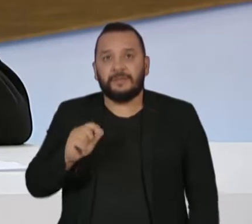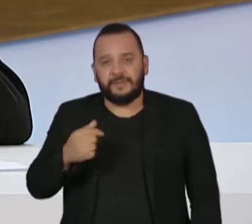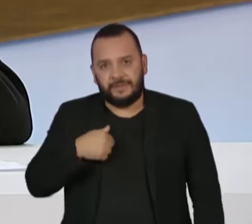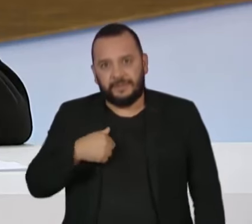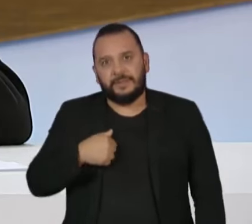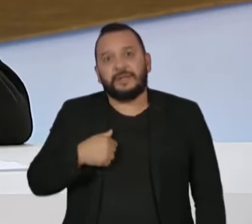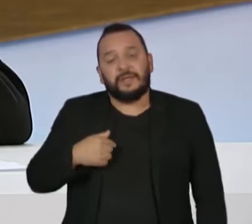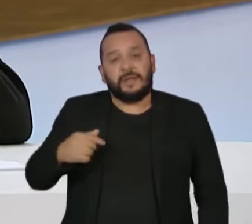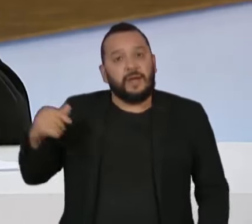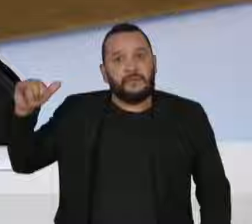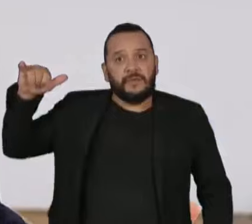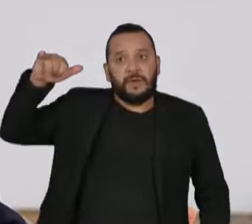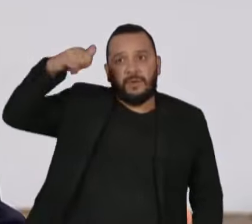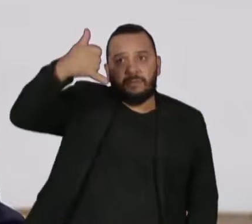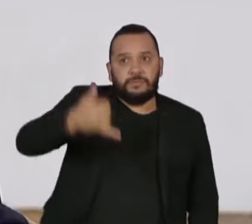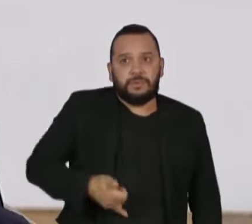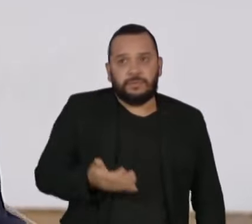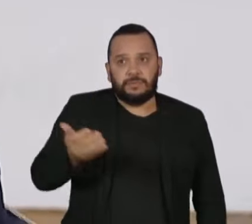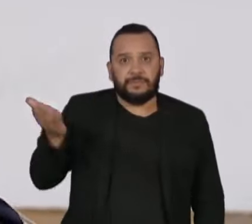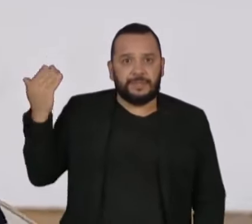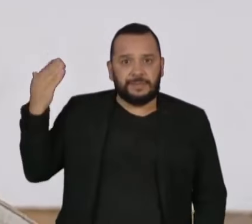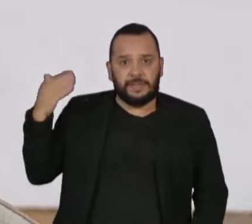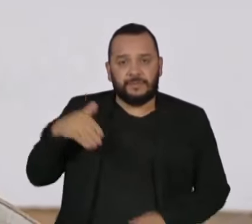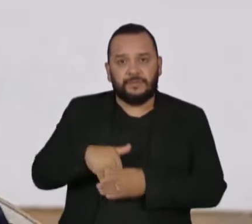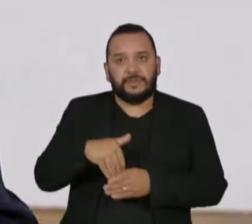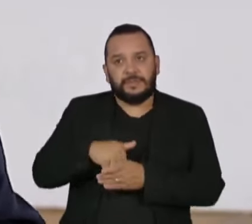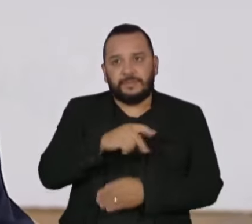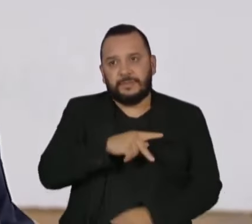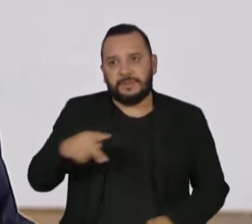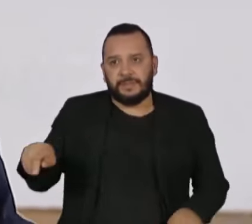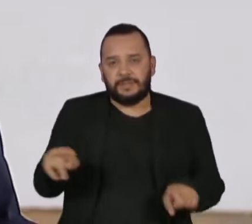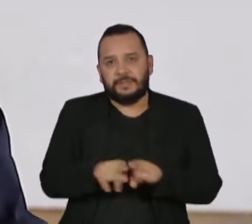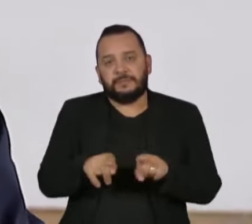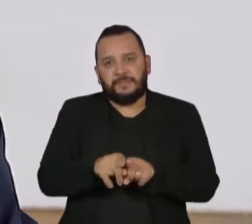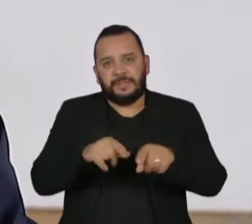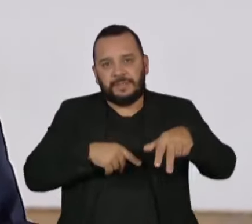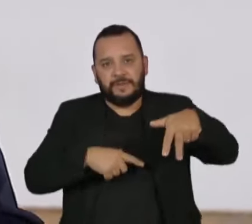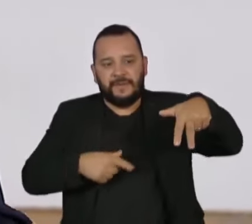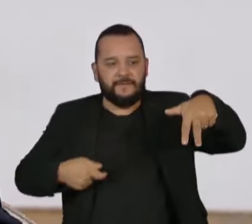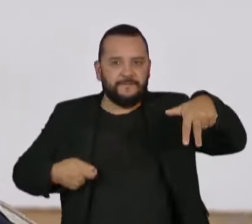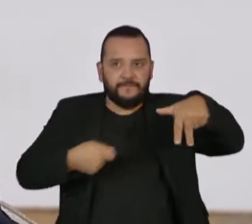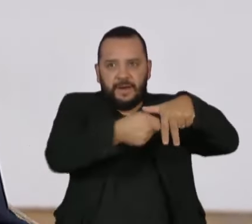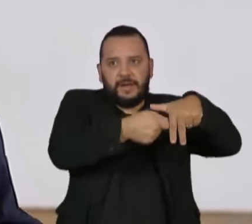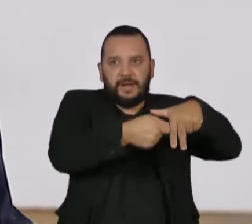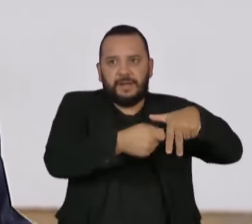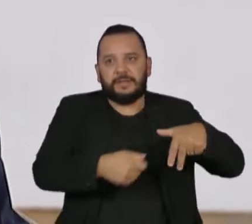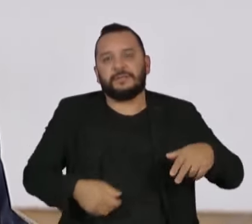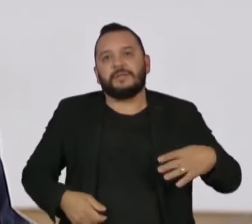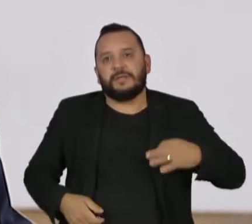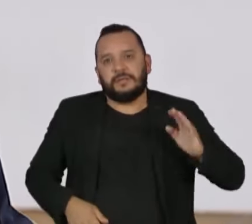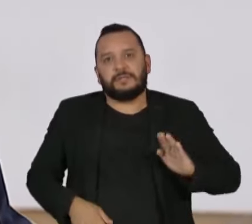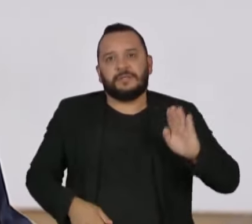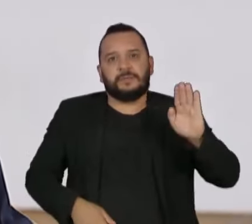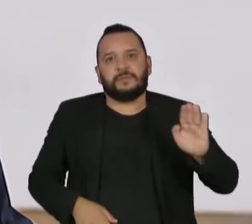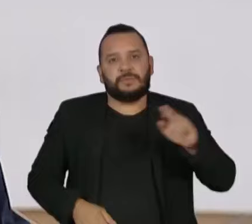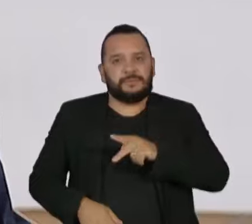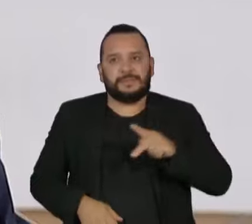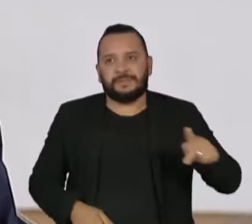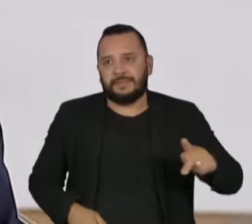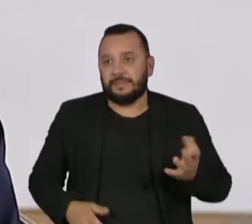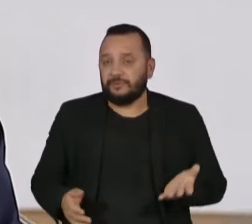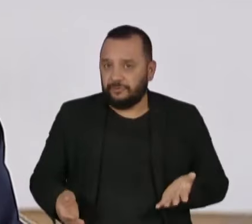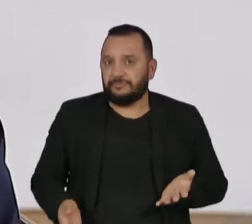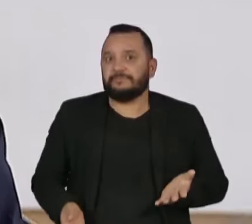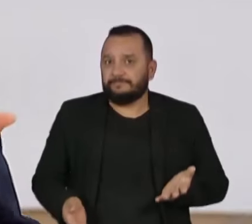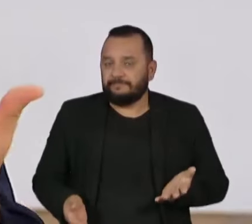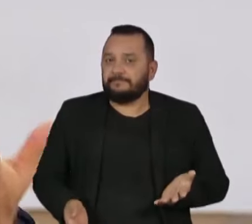facada numae encial então é muito cedo ainda para saber o rumo da eleição seja porque tem